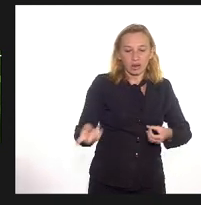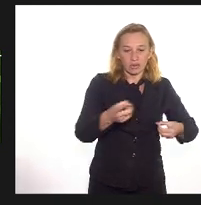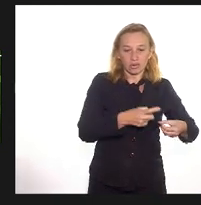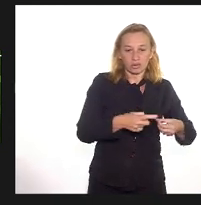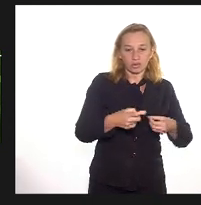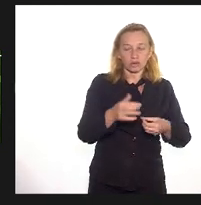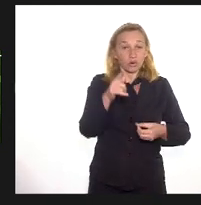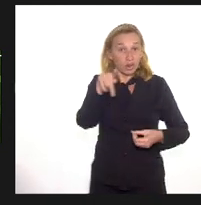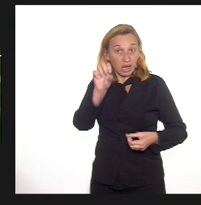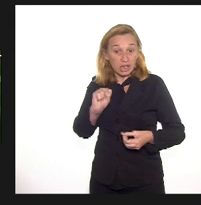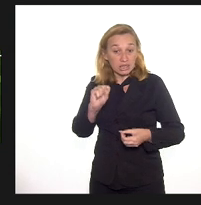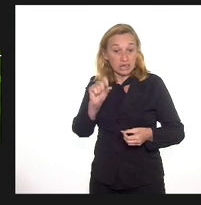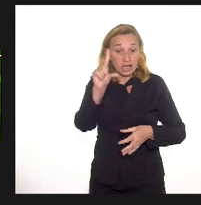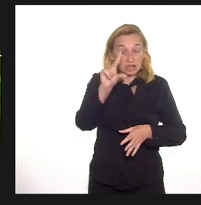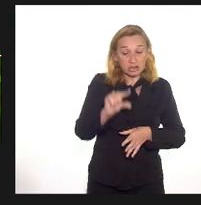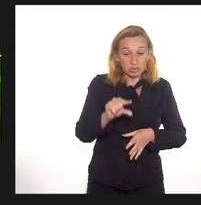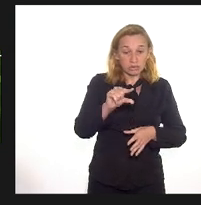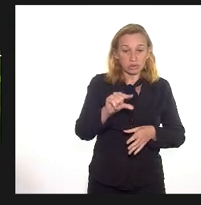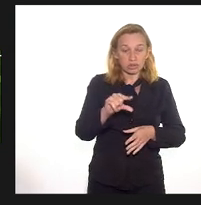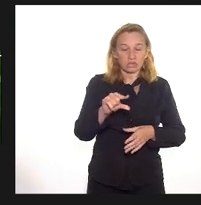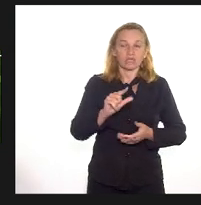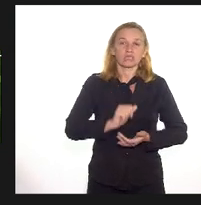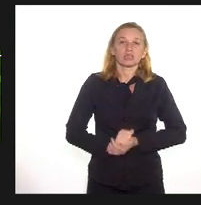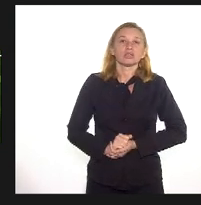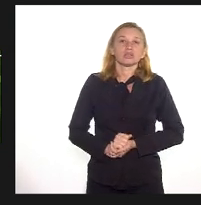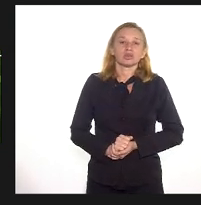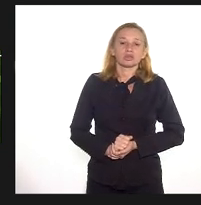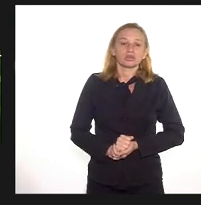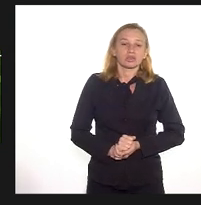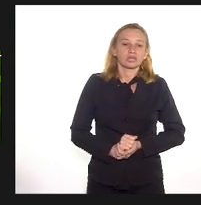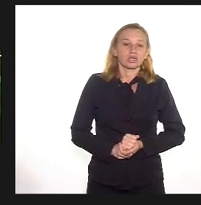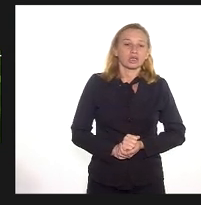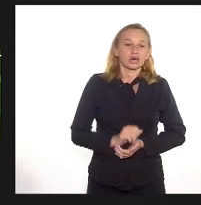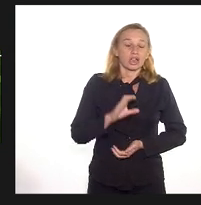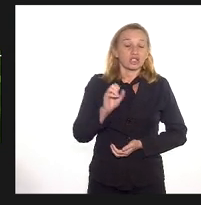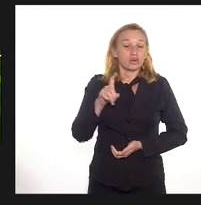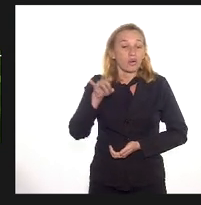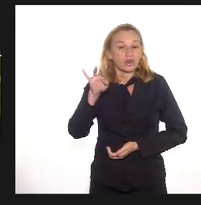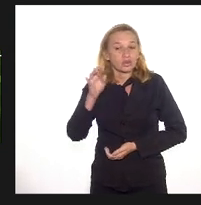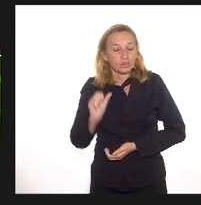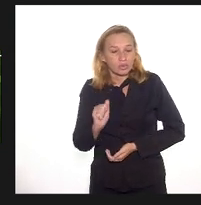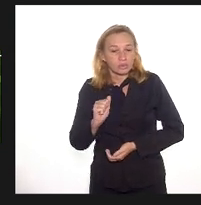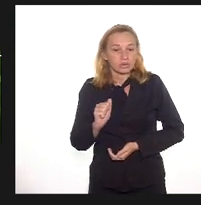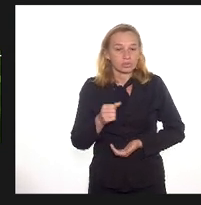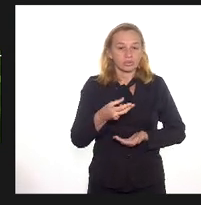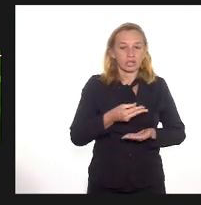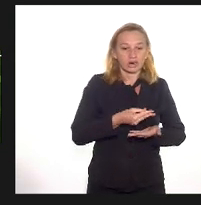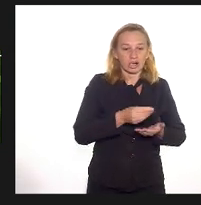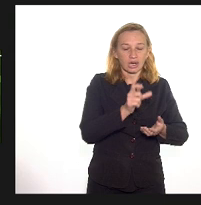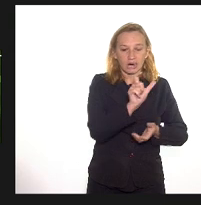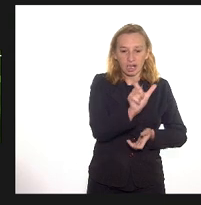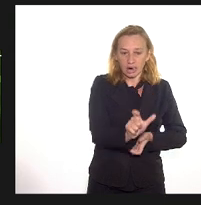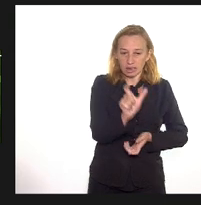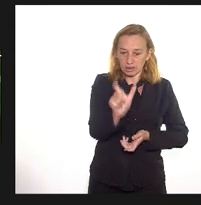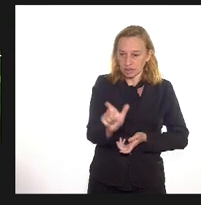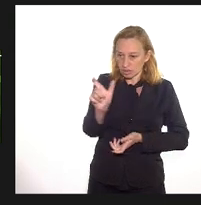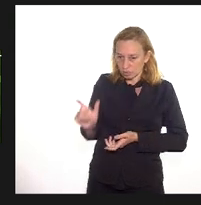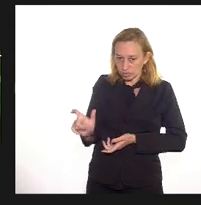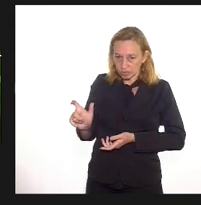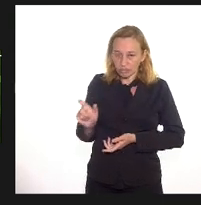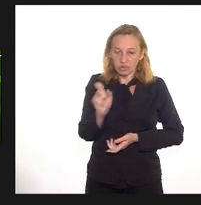a remuneração devida pela escoadora para os seus parceiros, ela